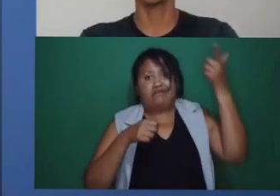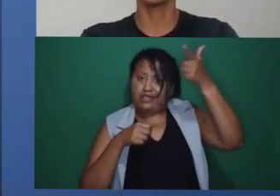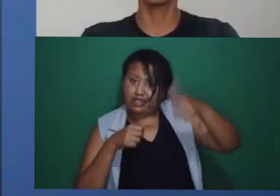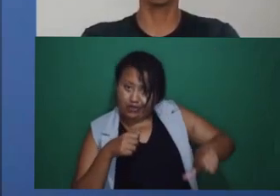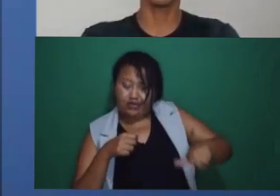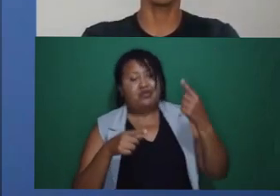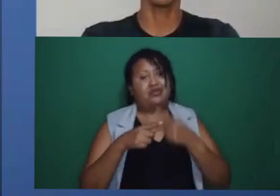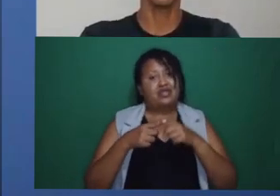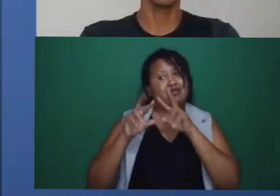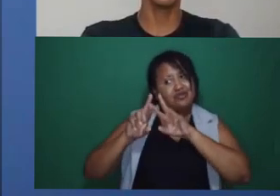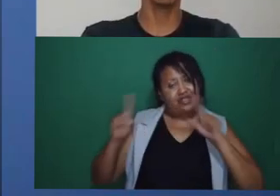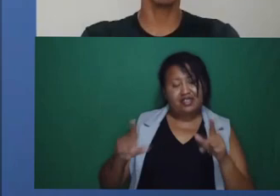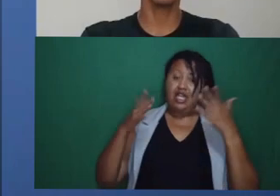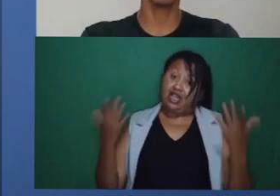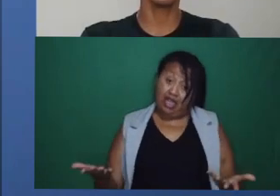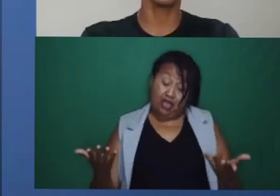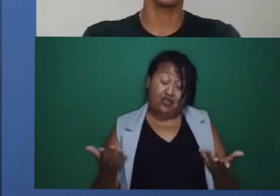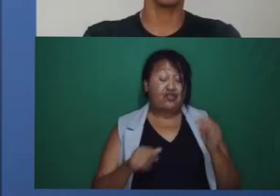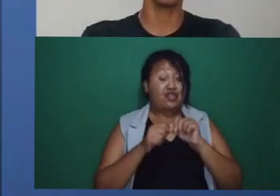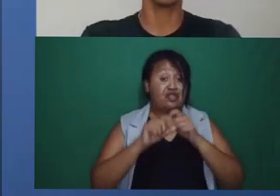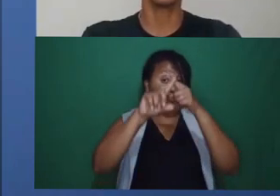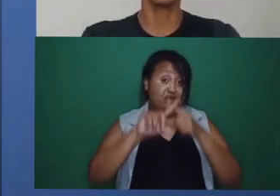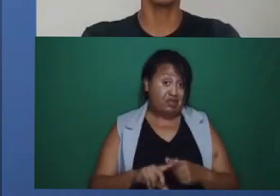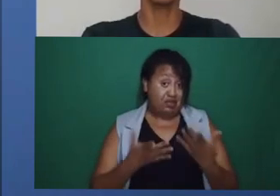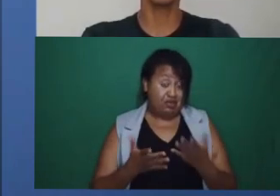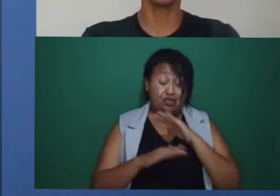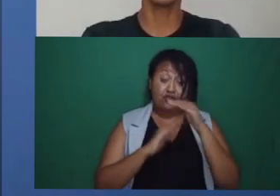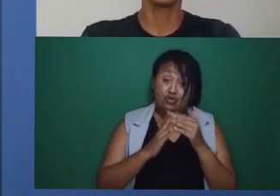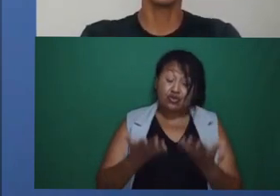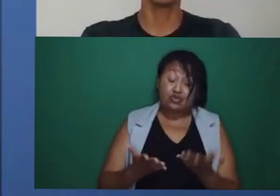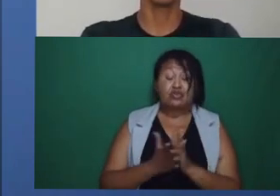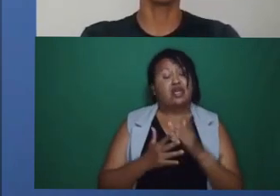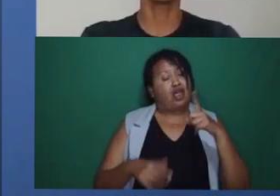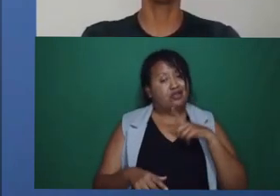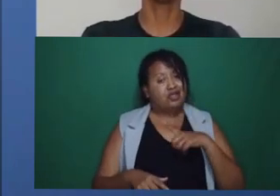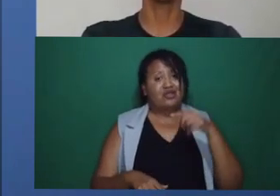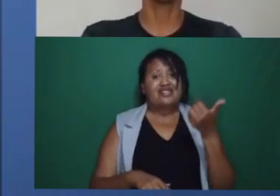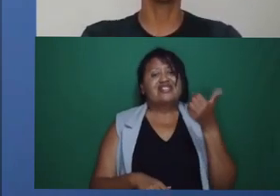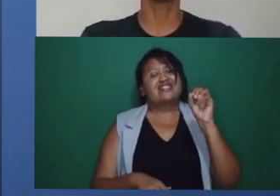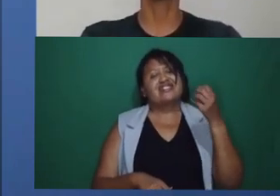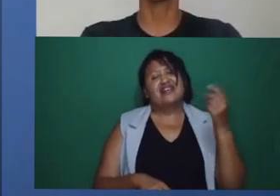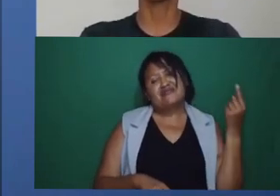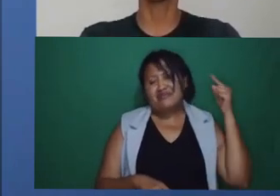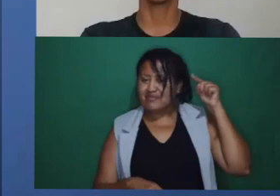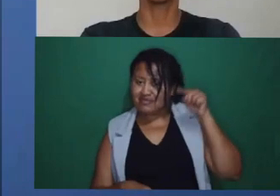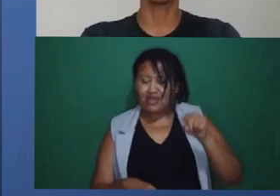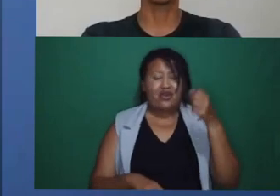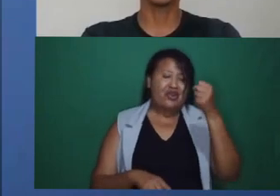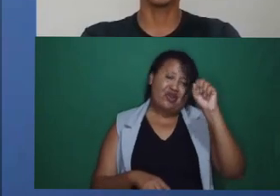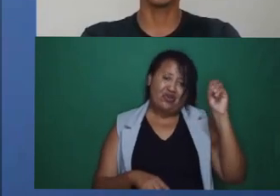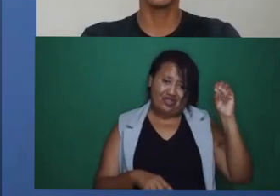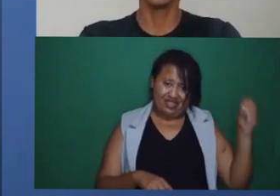então teria quatro fazendo a multiplicação de tudo isso agora Eu Tenho 100.800